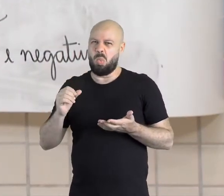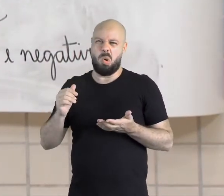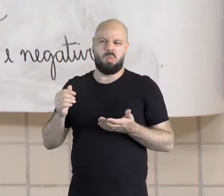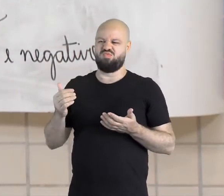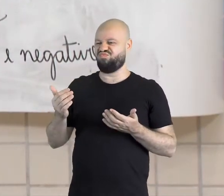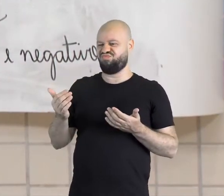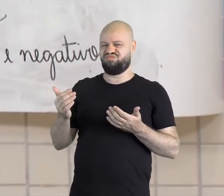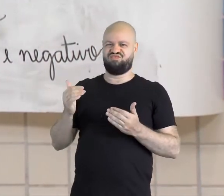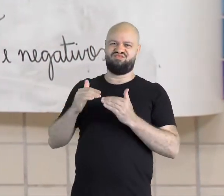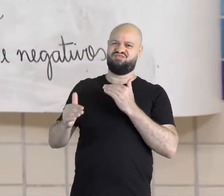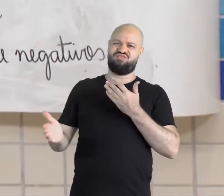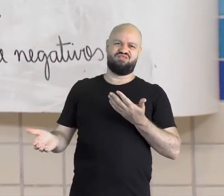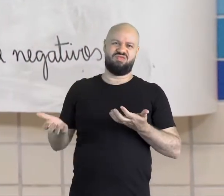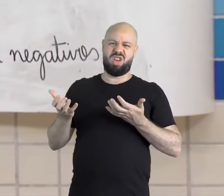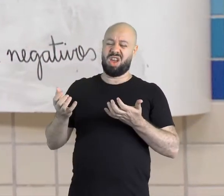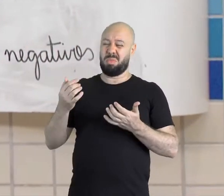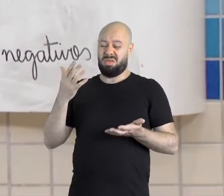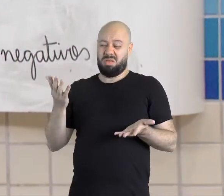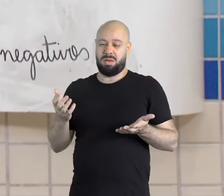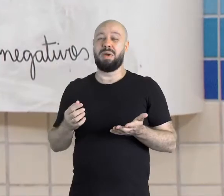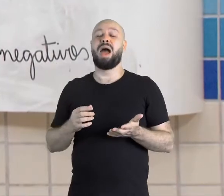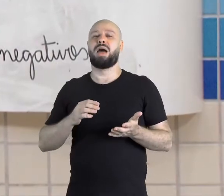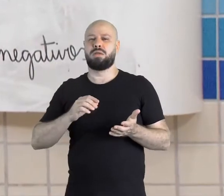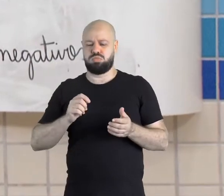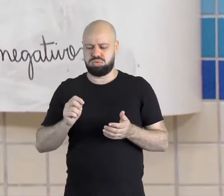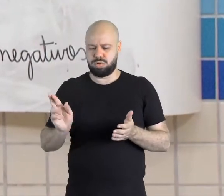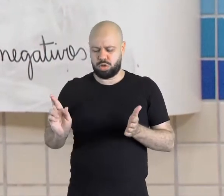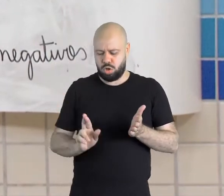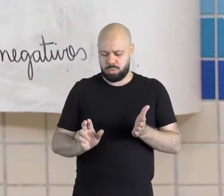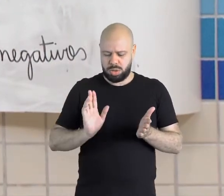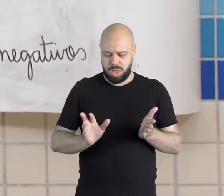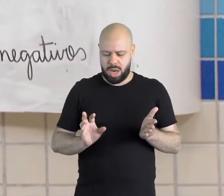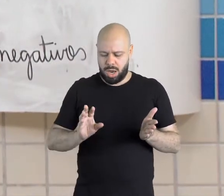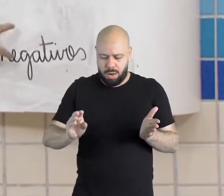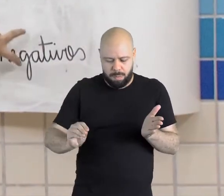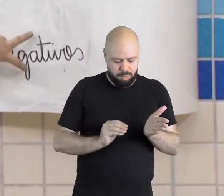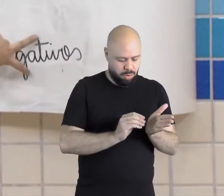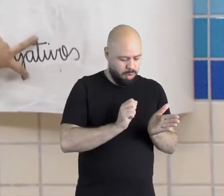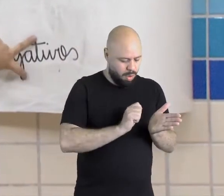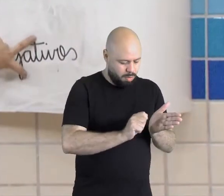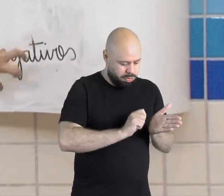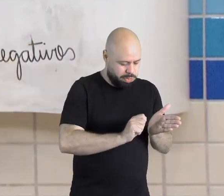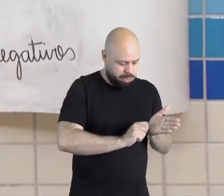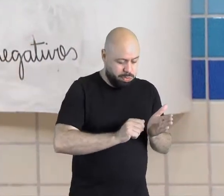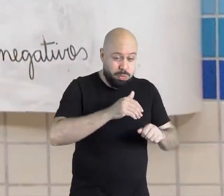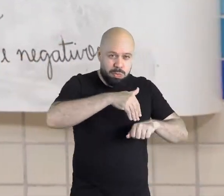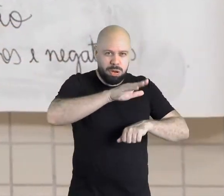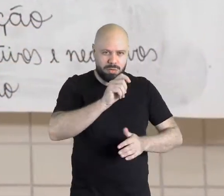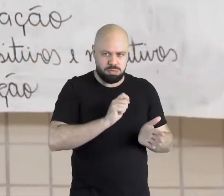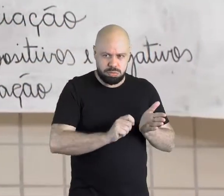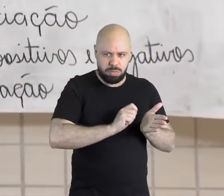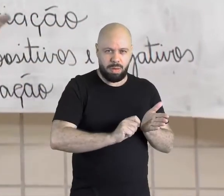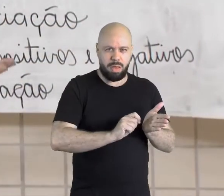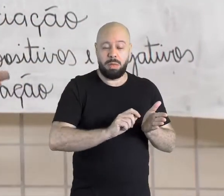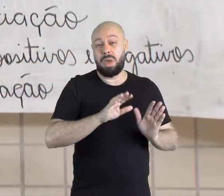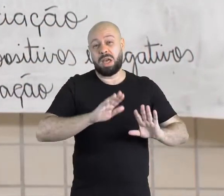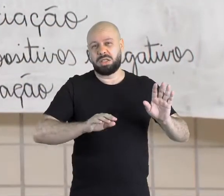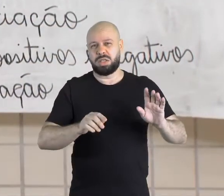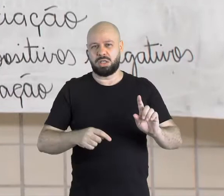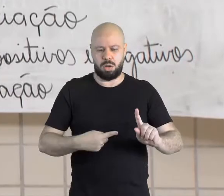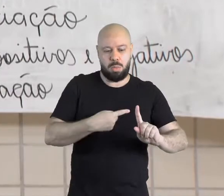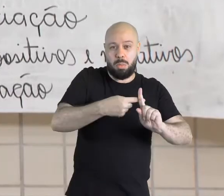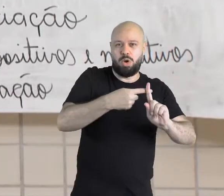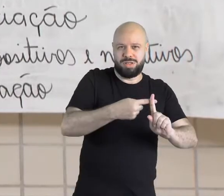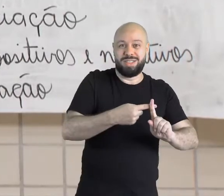a apreciação na conclusão, você irá mostrar os pontos positivos e negativos, ou só positivo se